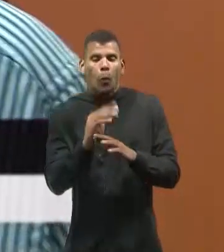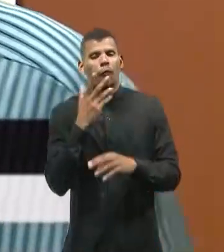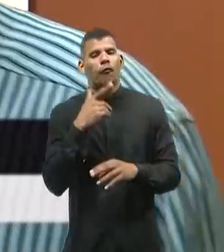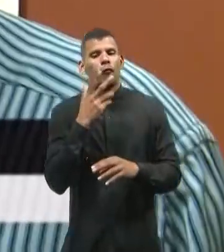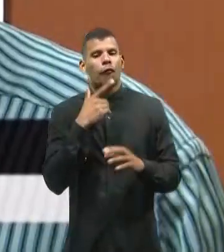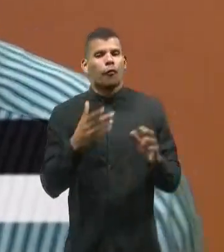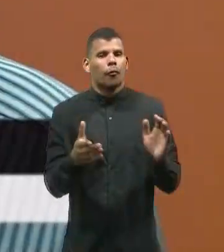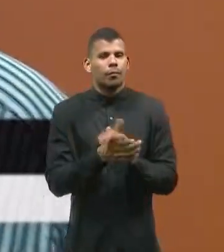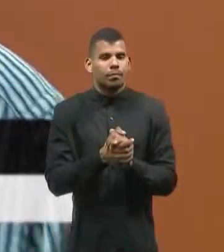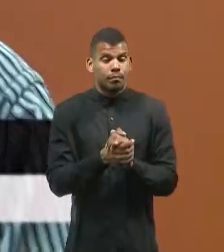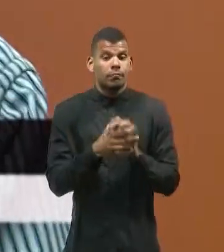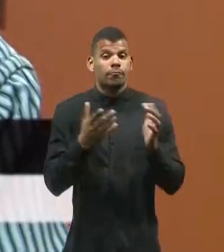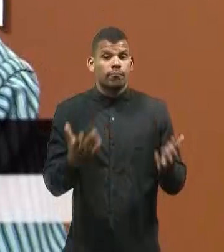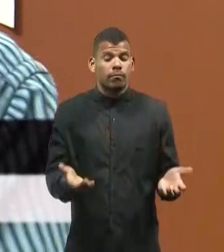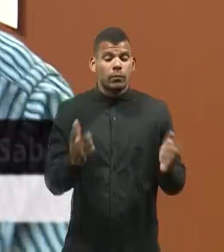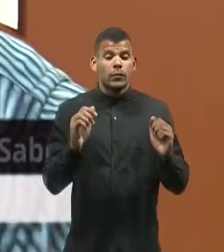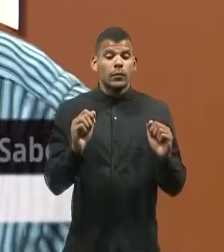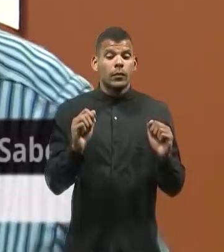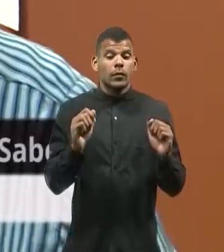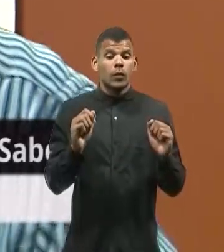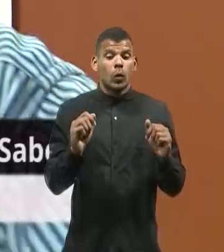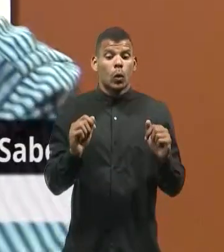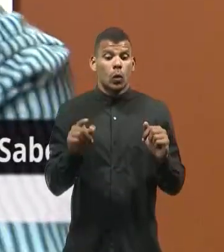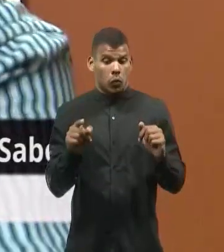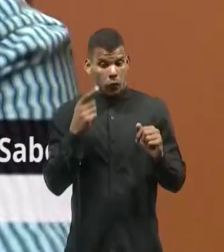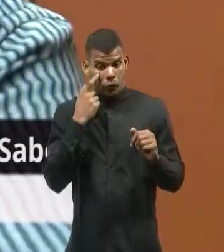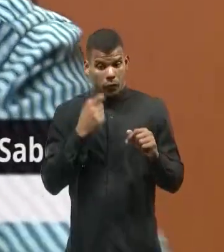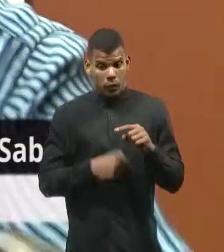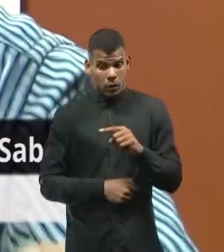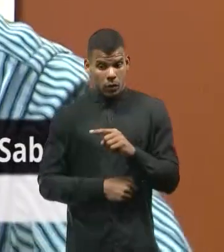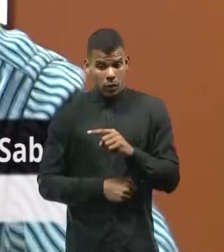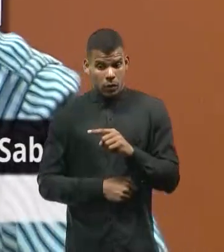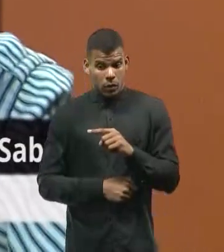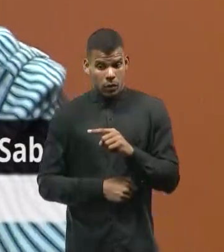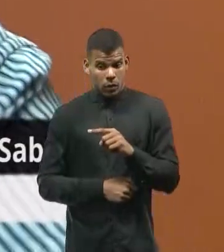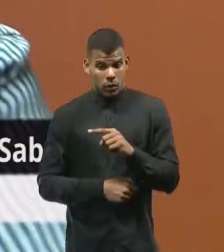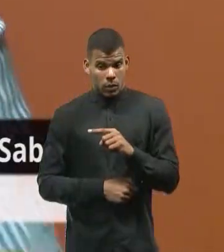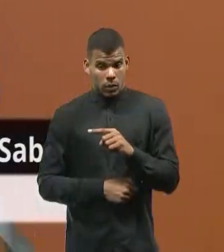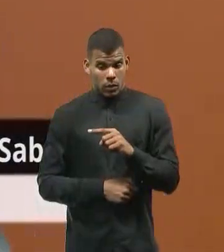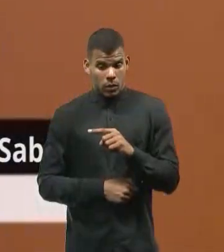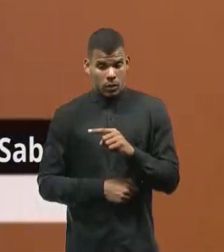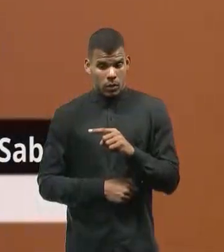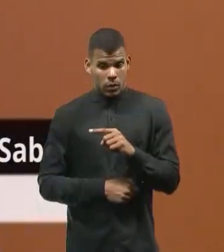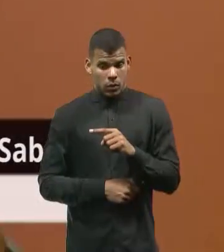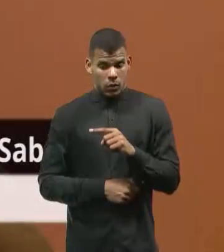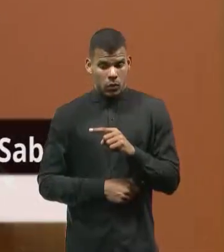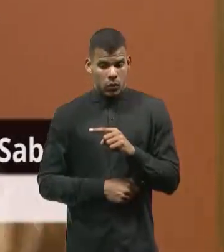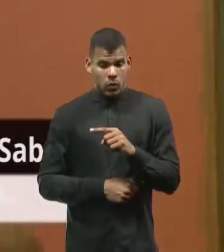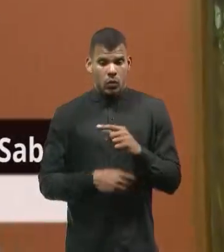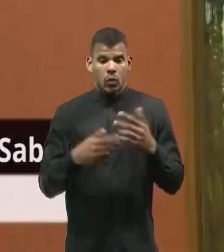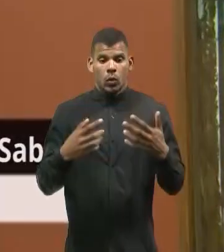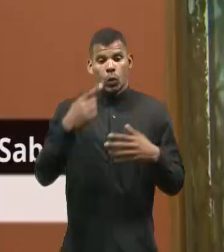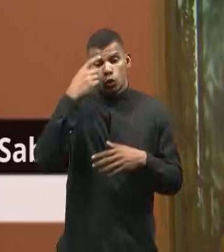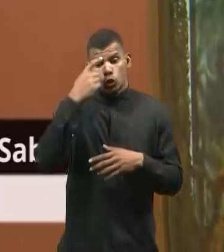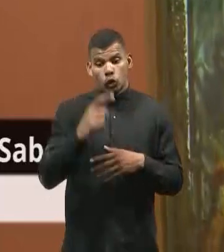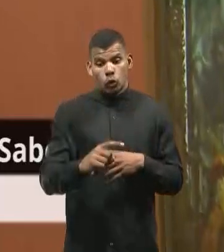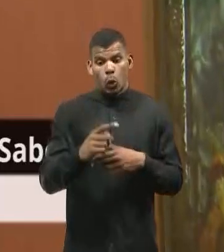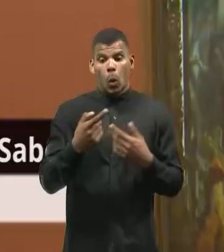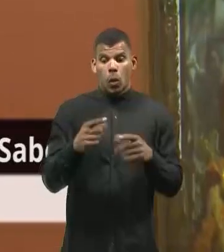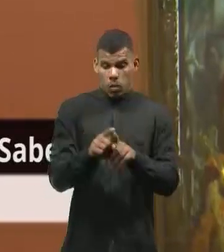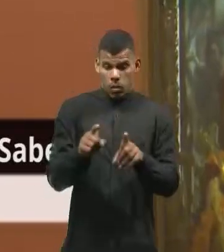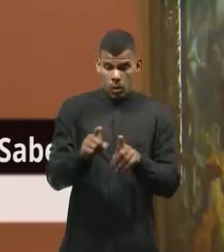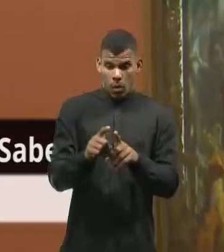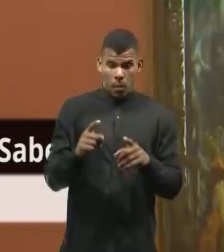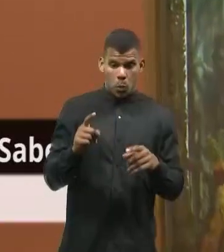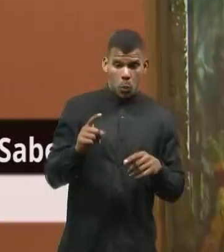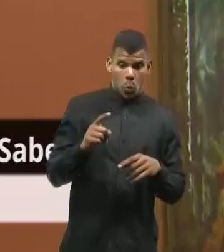Fortaleza. O endereço está aparecendo aí na tela, tá certo? Os horários, dias também estão aparecendo